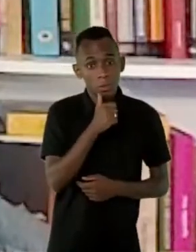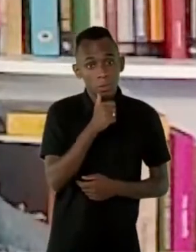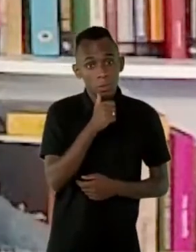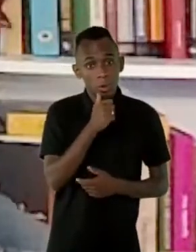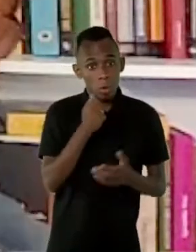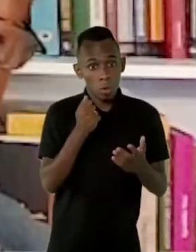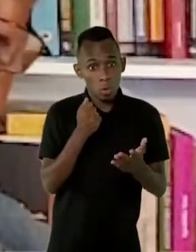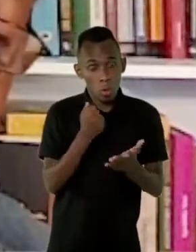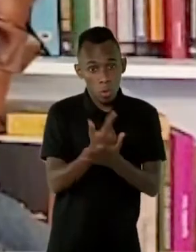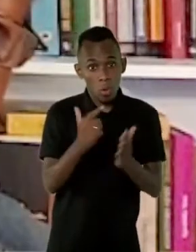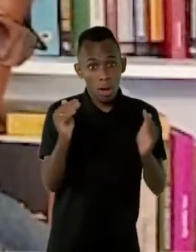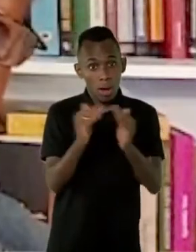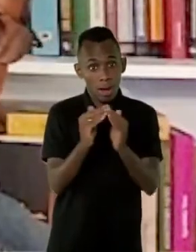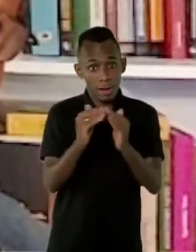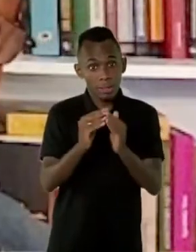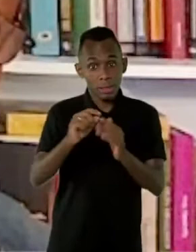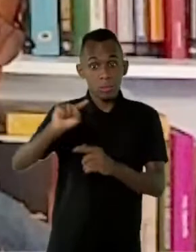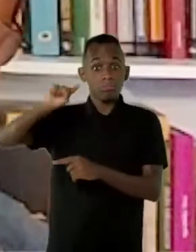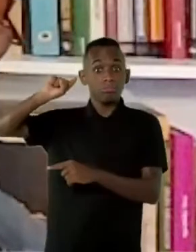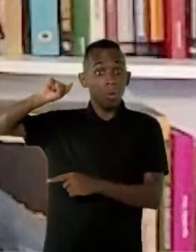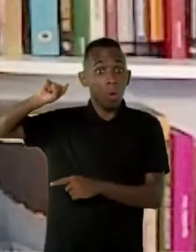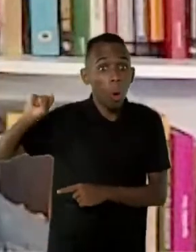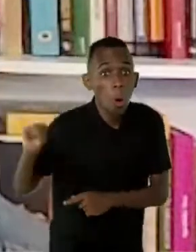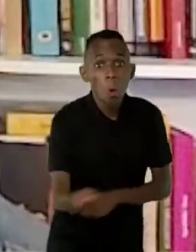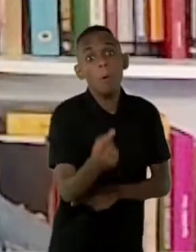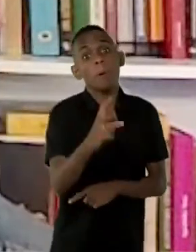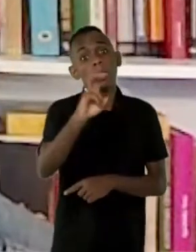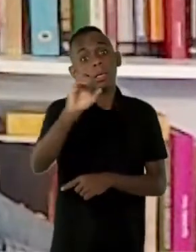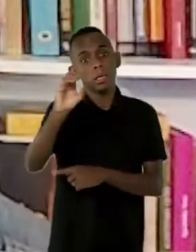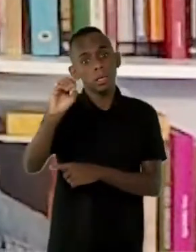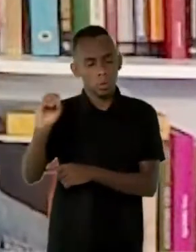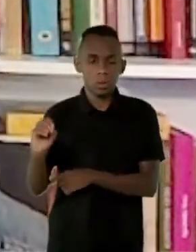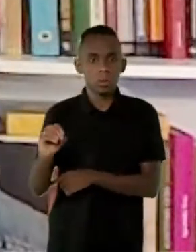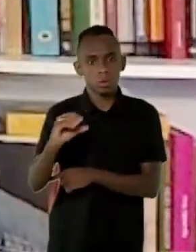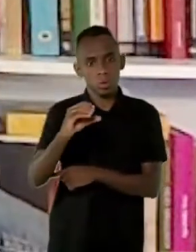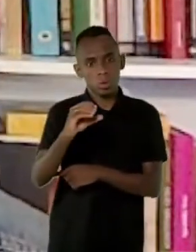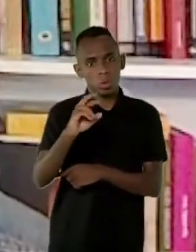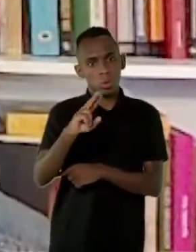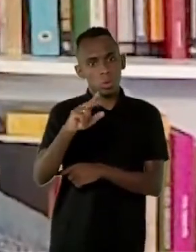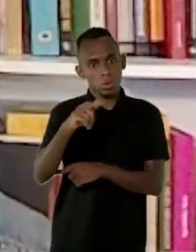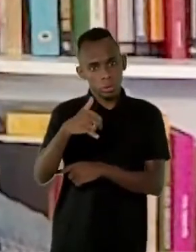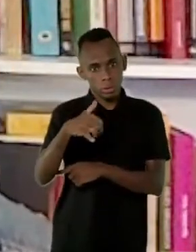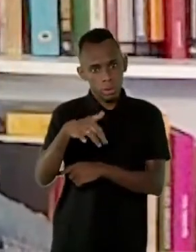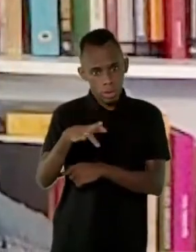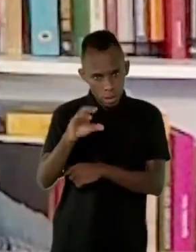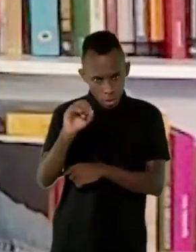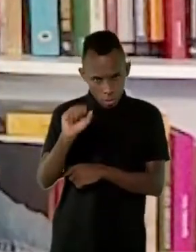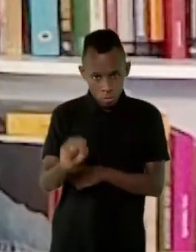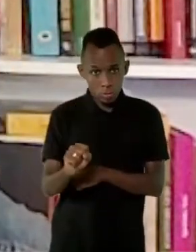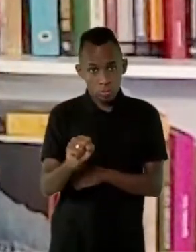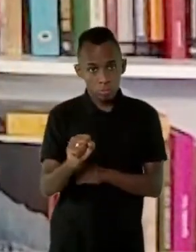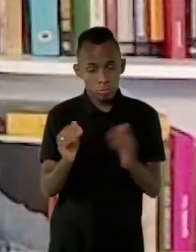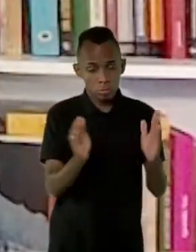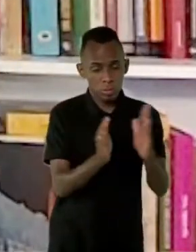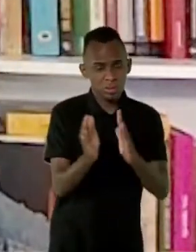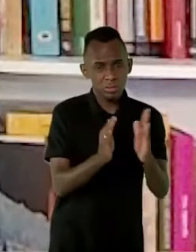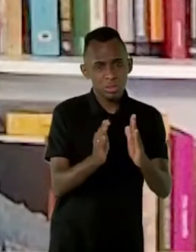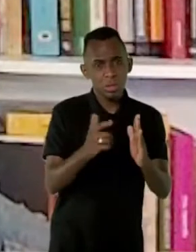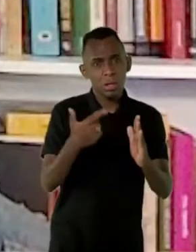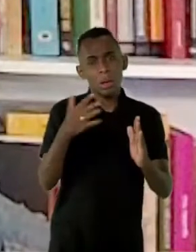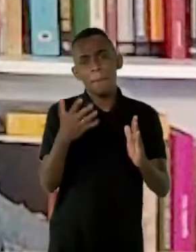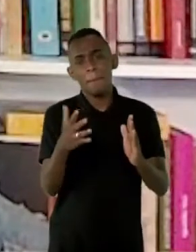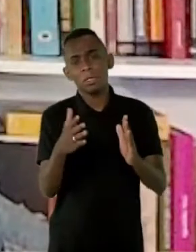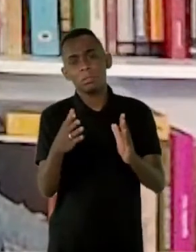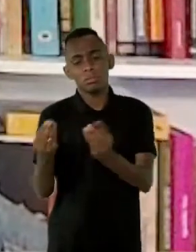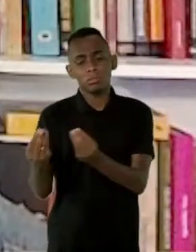1.500.000, né? Na época, né? Cruzeiros. Ela, só nesse período, recebeu por volta de